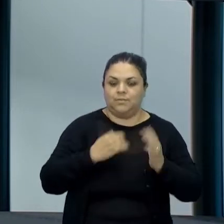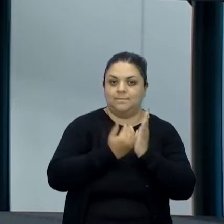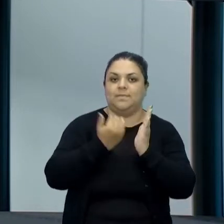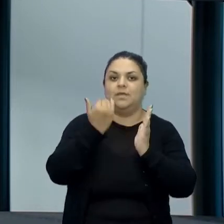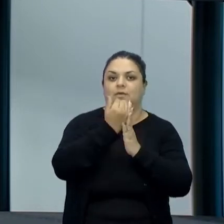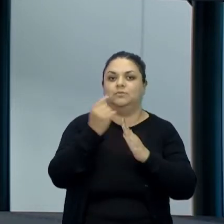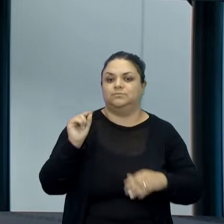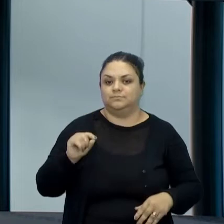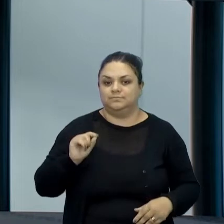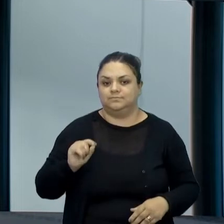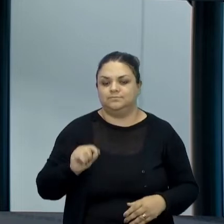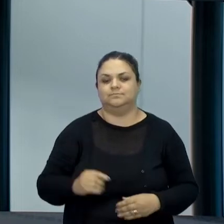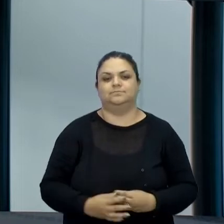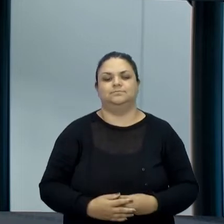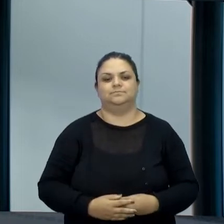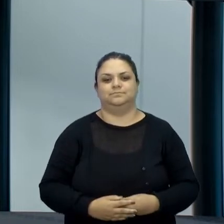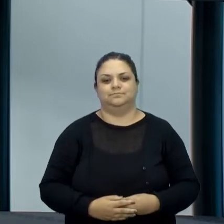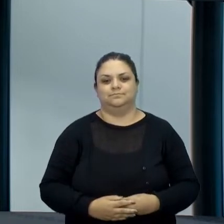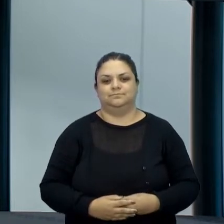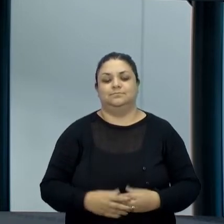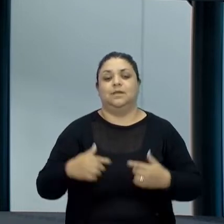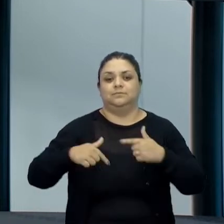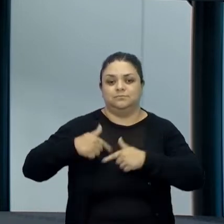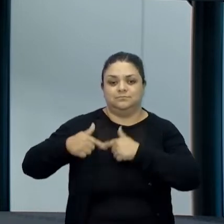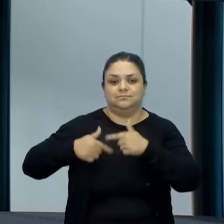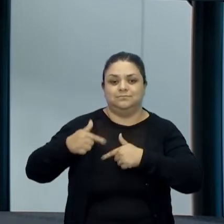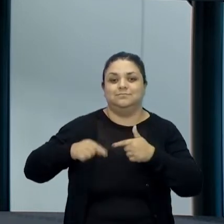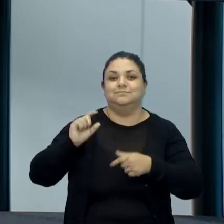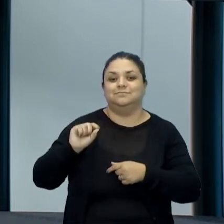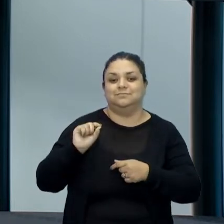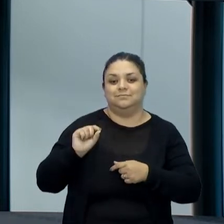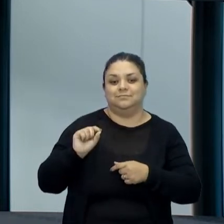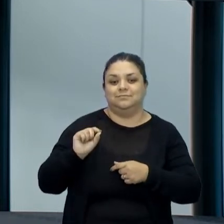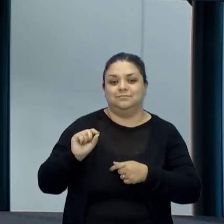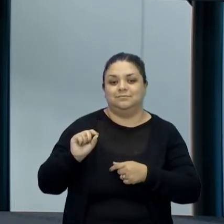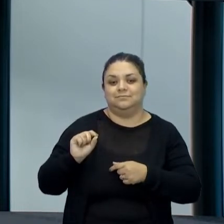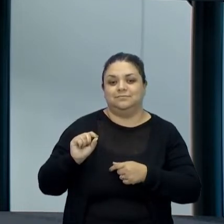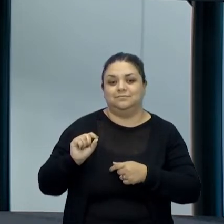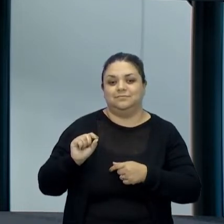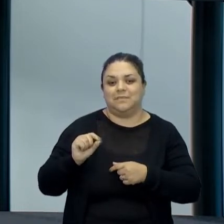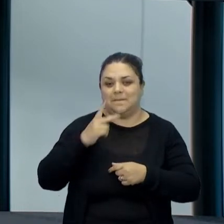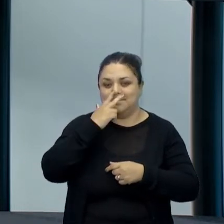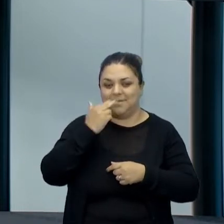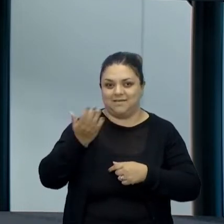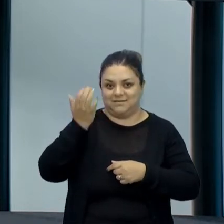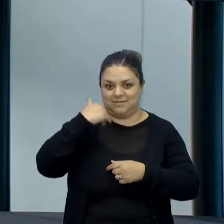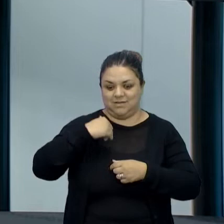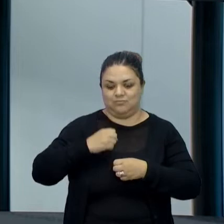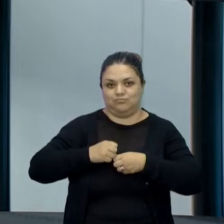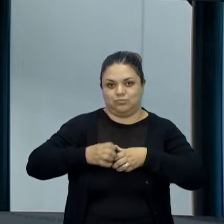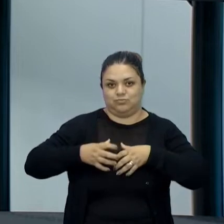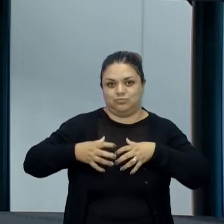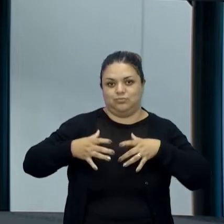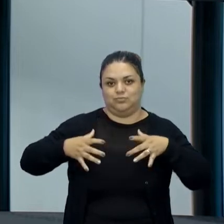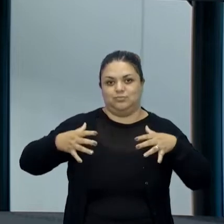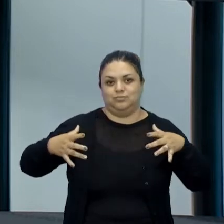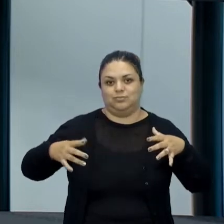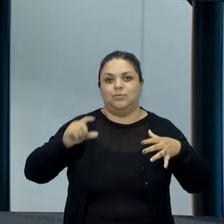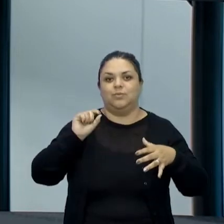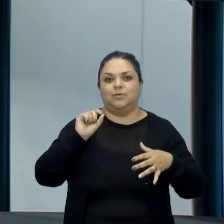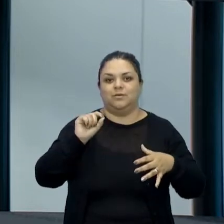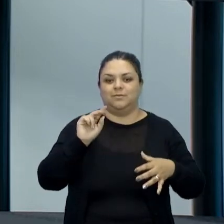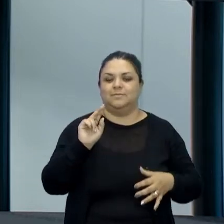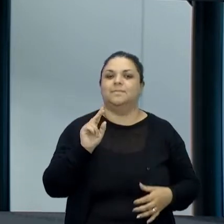nesse caso, ele vai fabricar mais o quê? Vai fabricar é feio, né? Parece, mas é isso, o nosso corpo produz